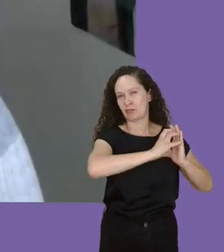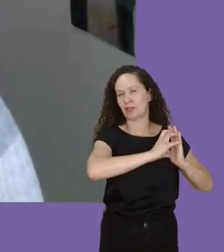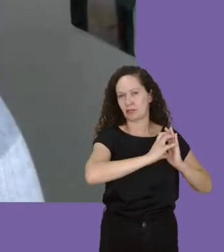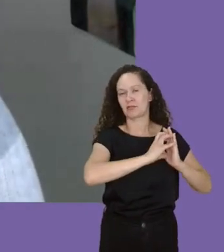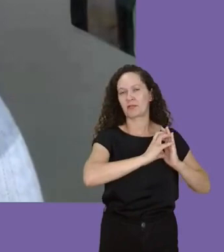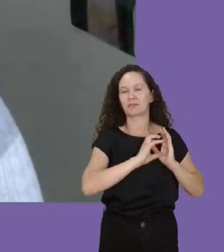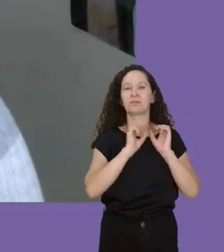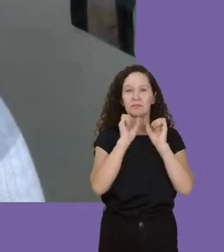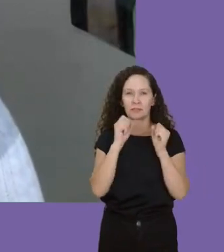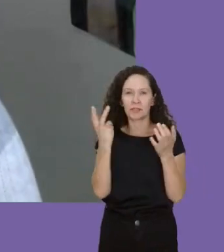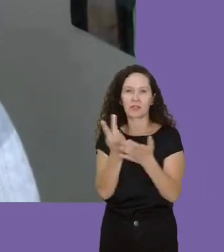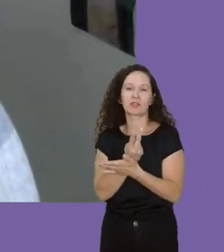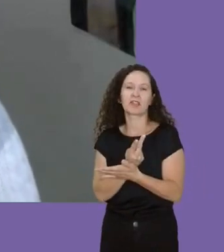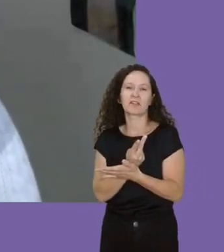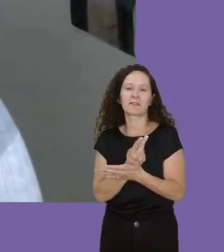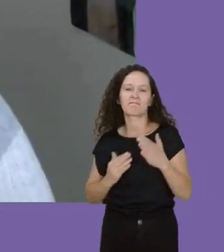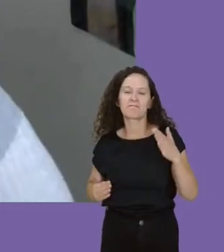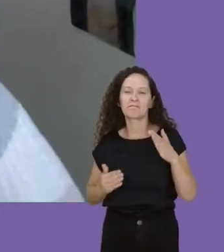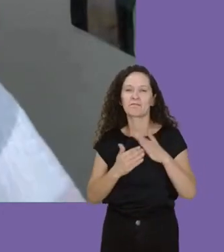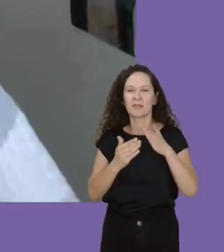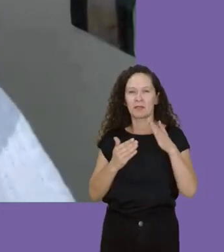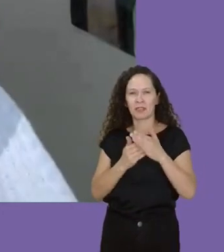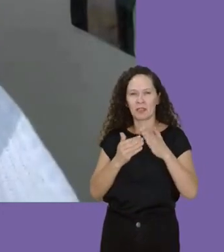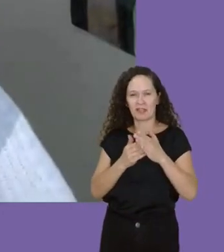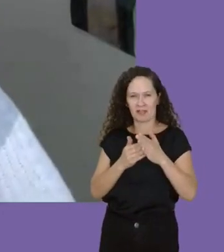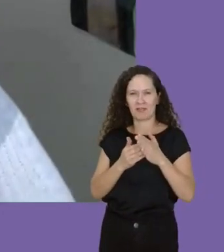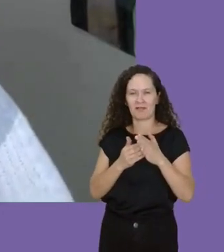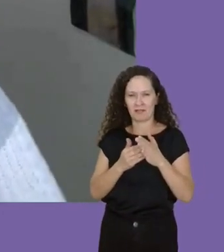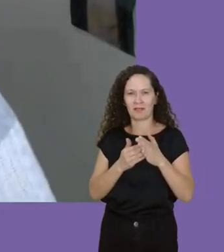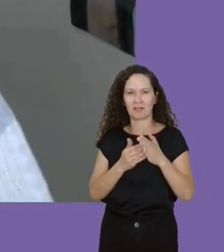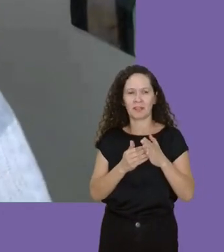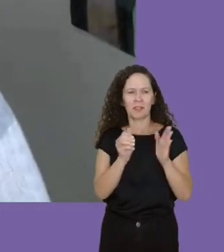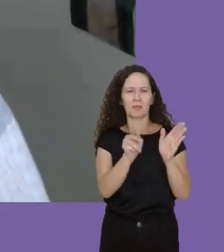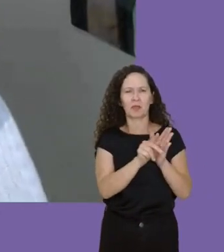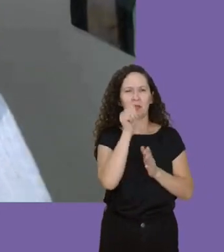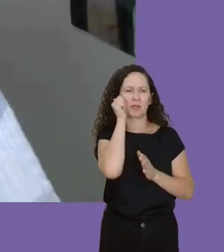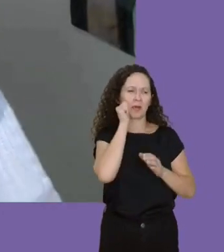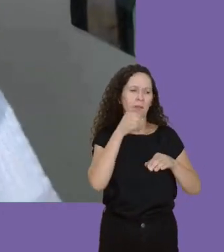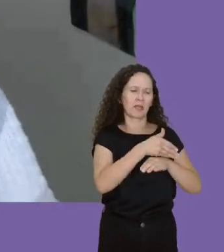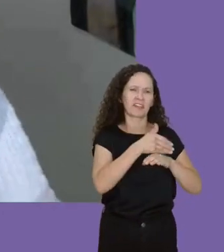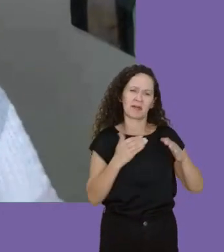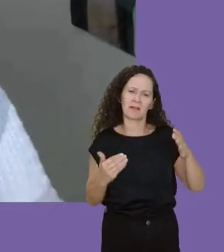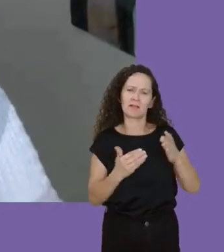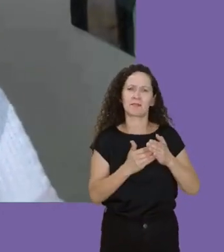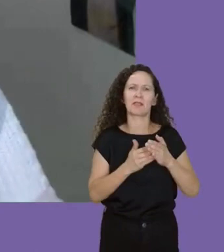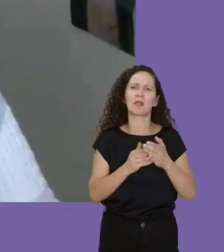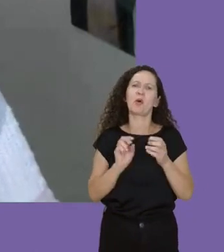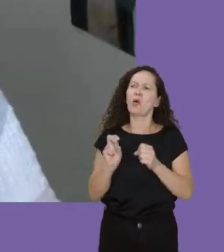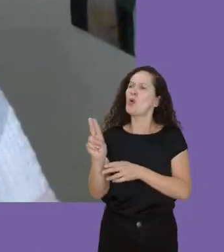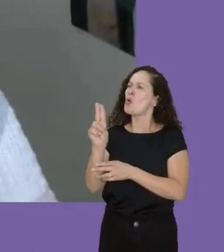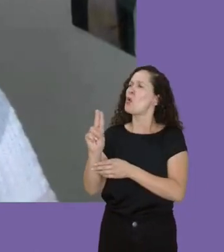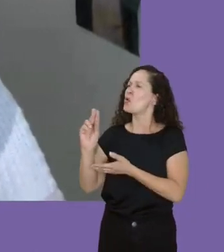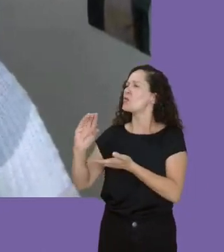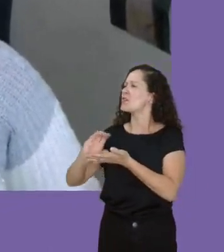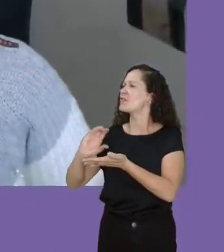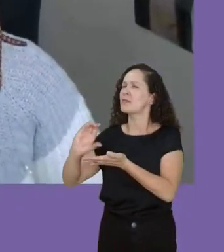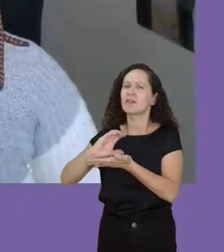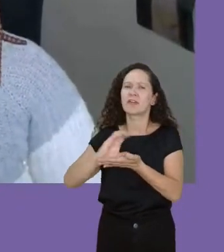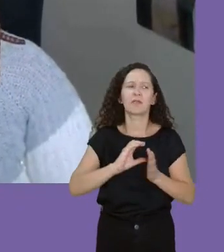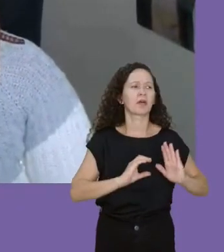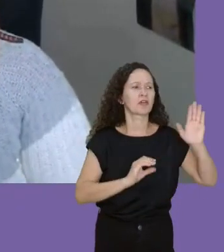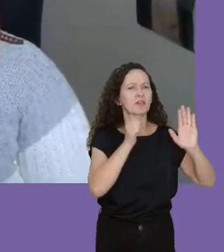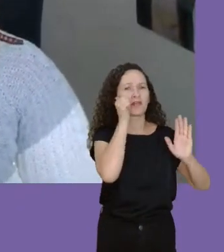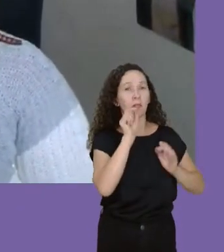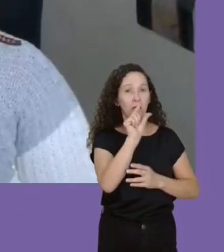pela limitação da construção de figuras femininas, seja pela não aplicação correta dos recursos,